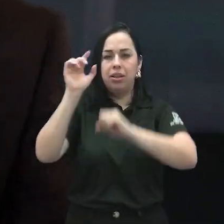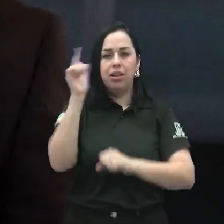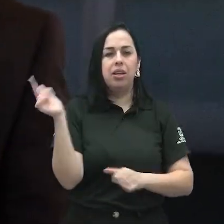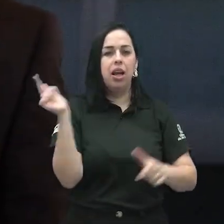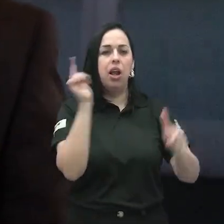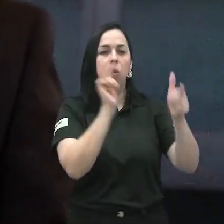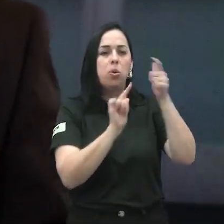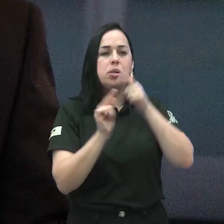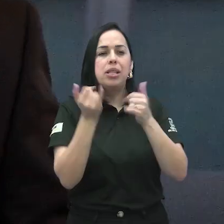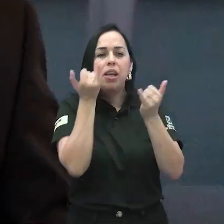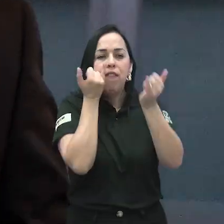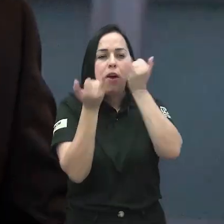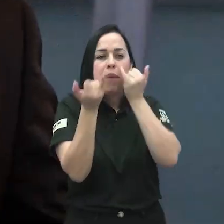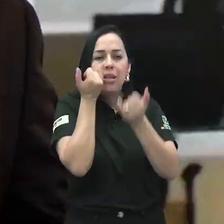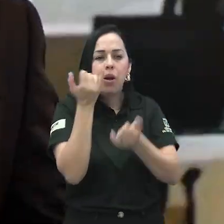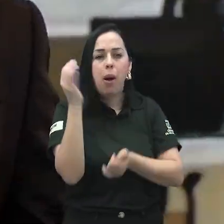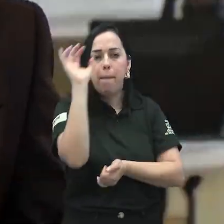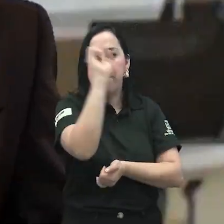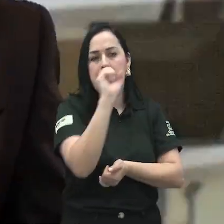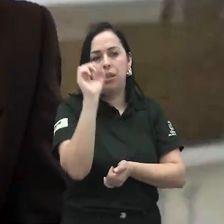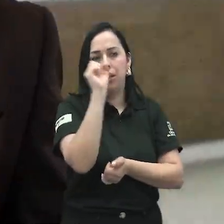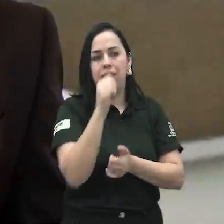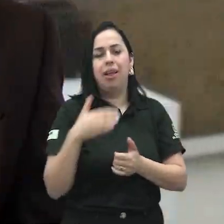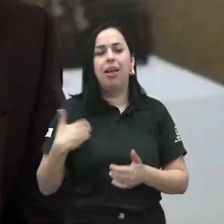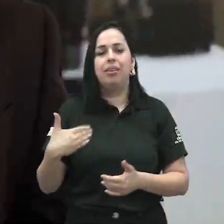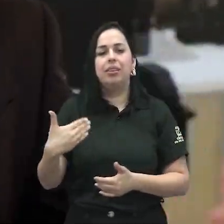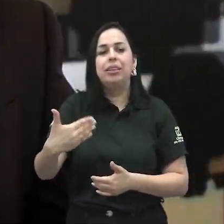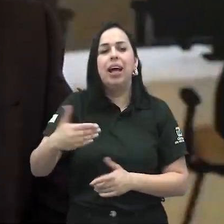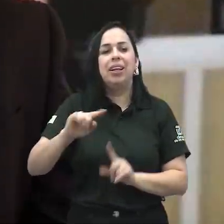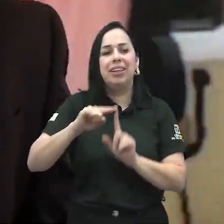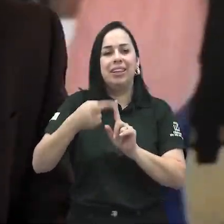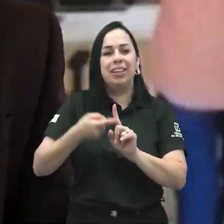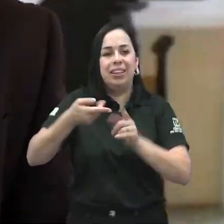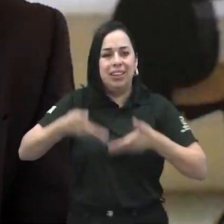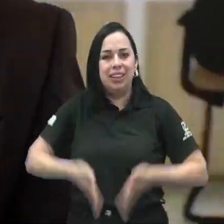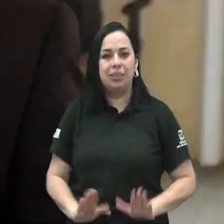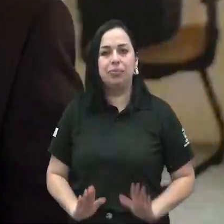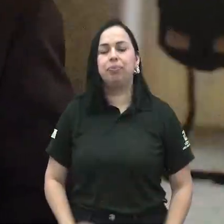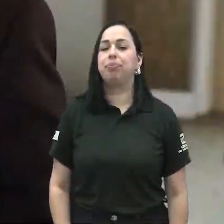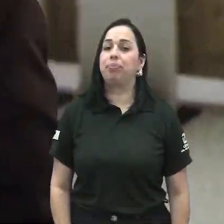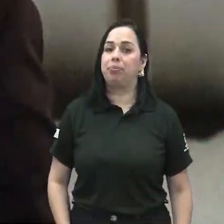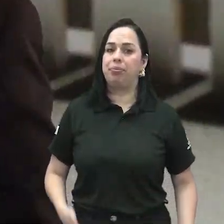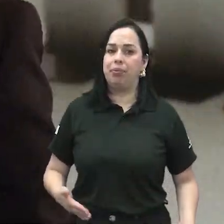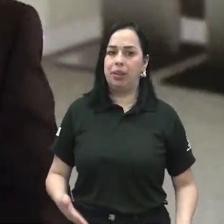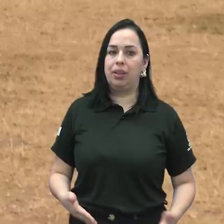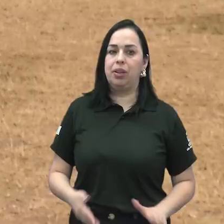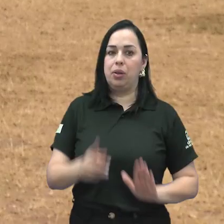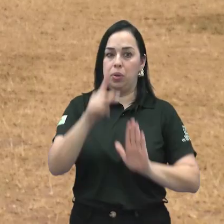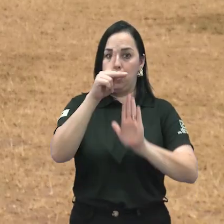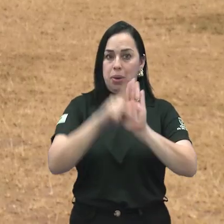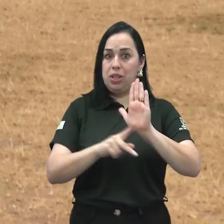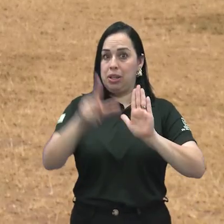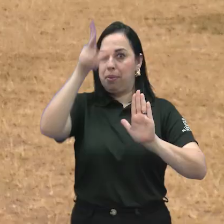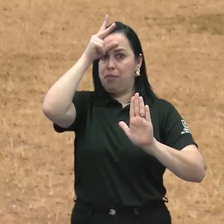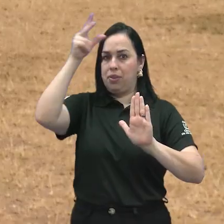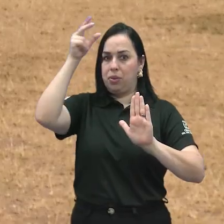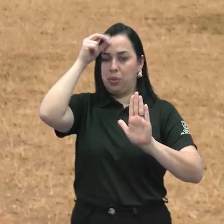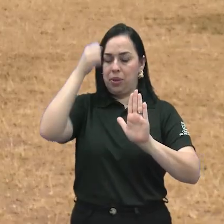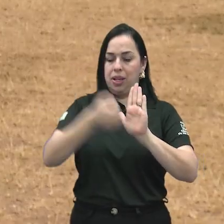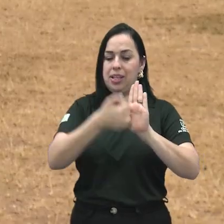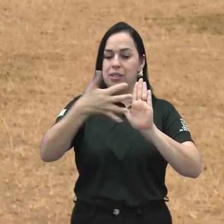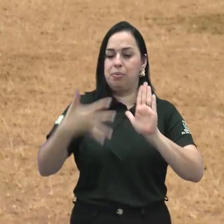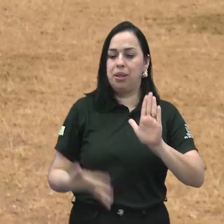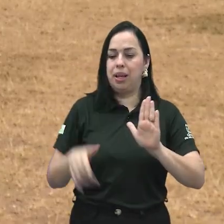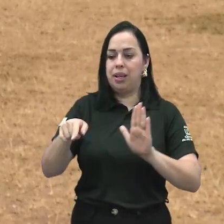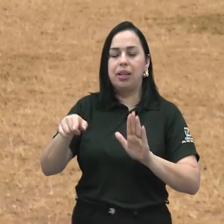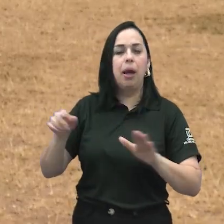processo humanizado e que ela tenha todas as informações necessárias até o dia do nascimento e também nesse pós. Segundo o projeto da